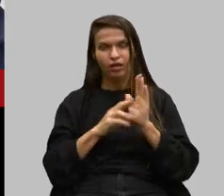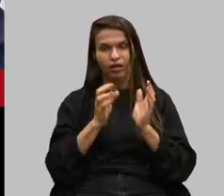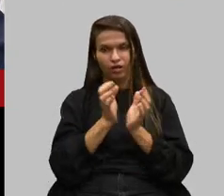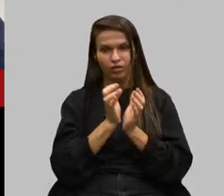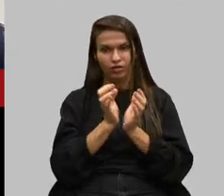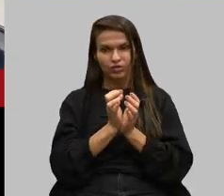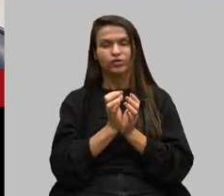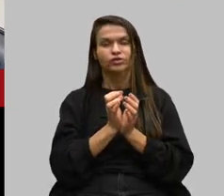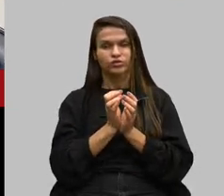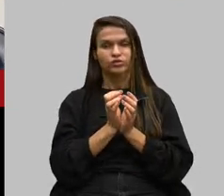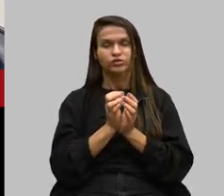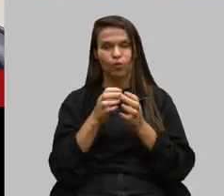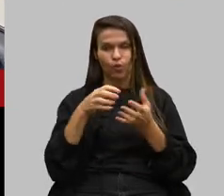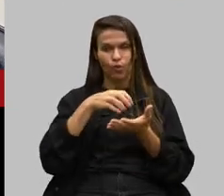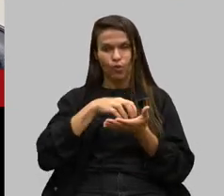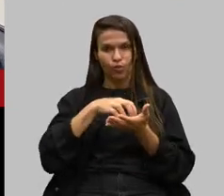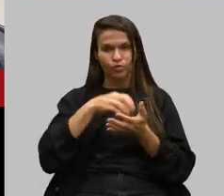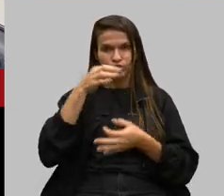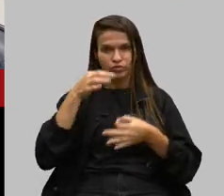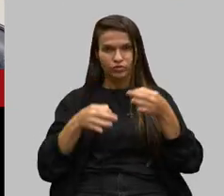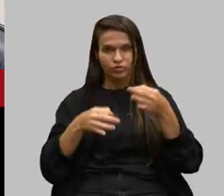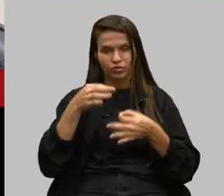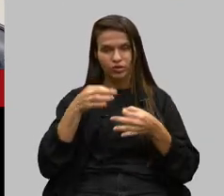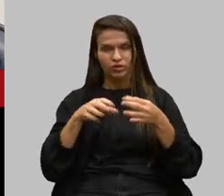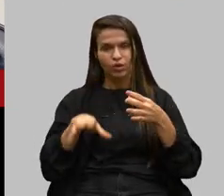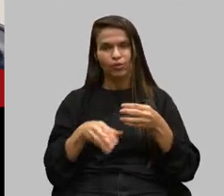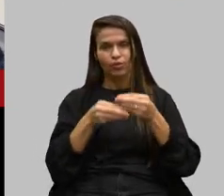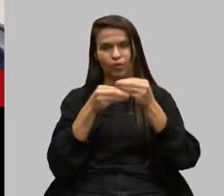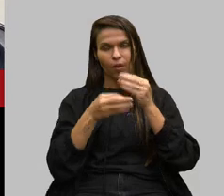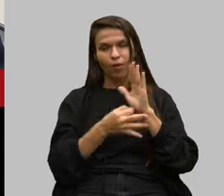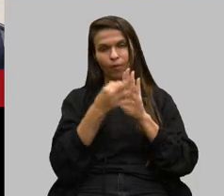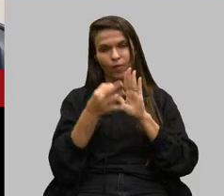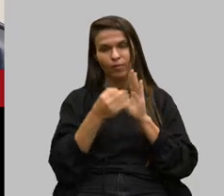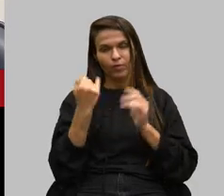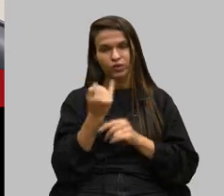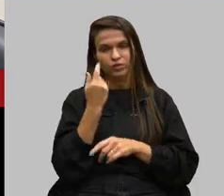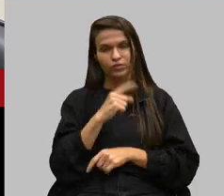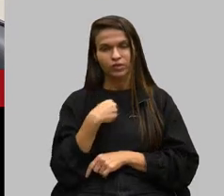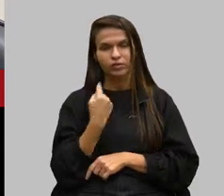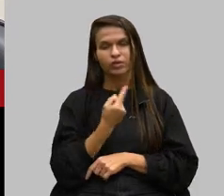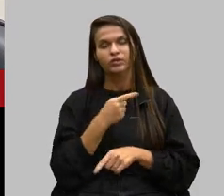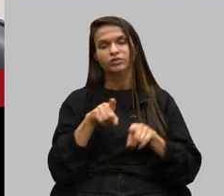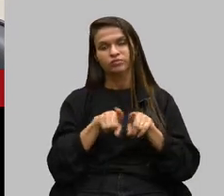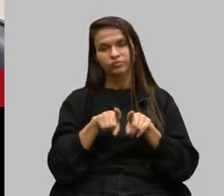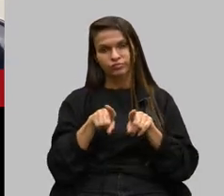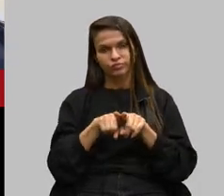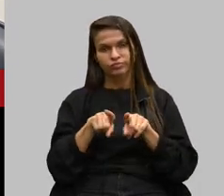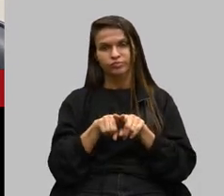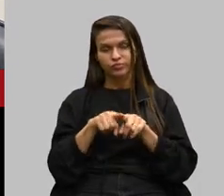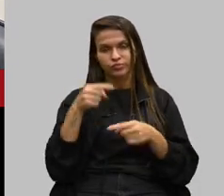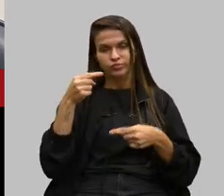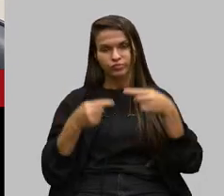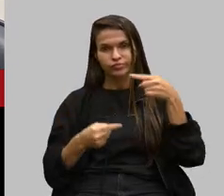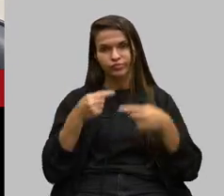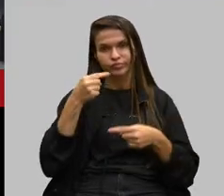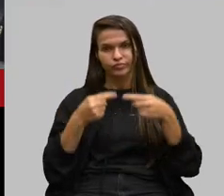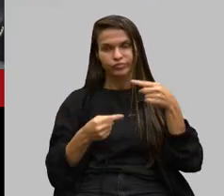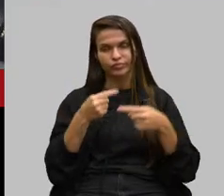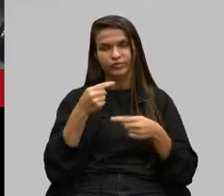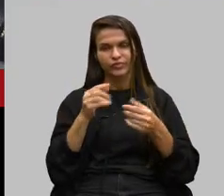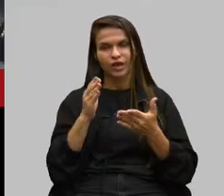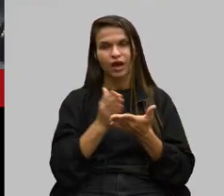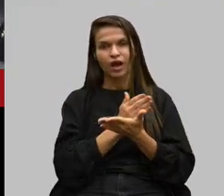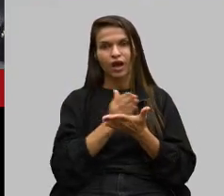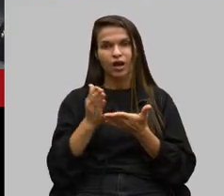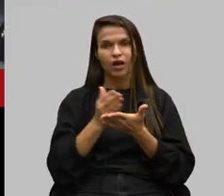justiça Ele trouxe algumas observações importantes para nós que estão inclusive sendo sendo discutidas para serem algumas